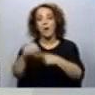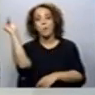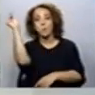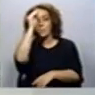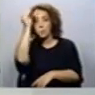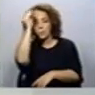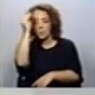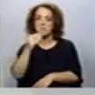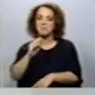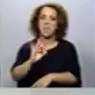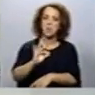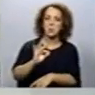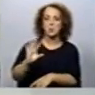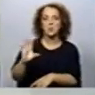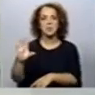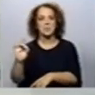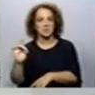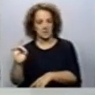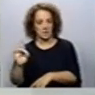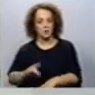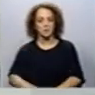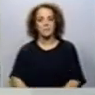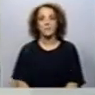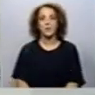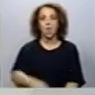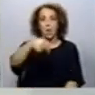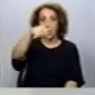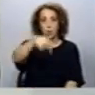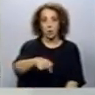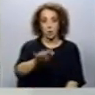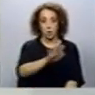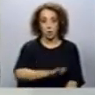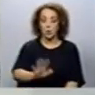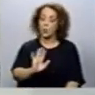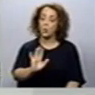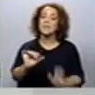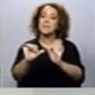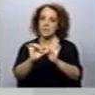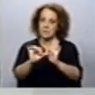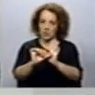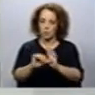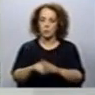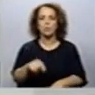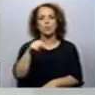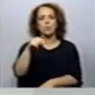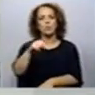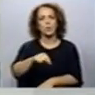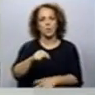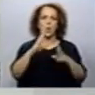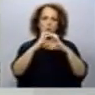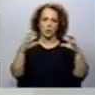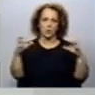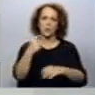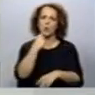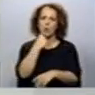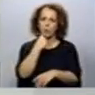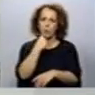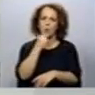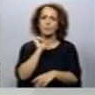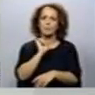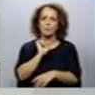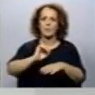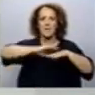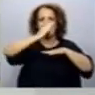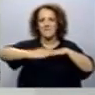cerca de 14 a 16 graus. Para a região sul, centro aliás, aqui vamos ter muita nubosidade a afetar as regiões a norte do